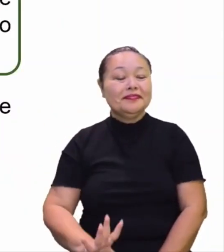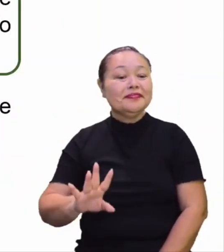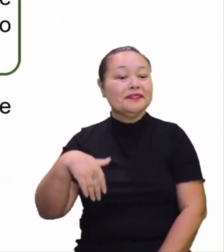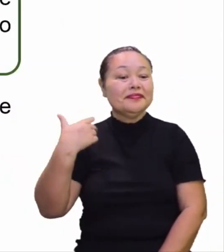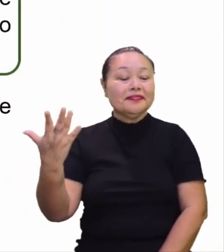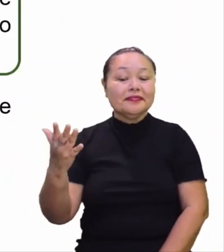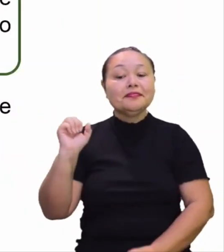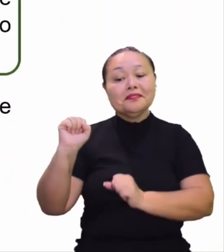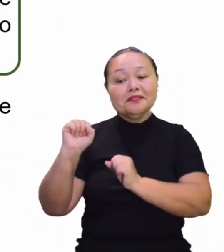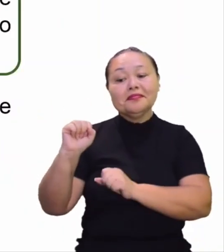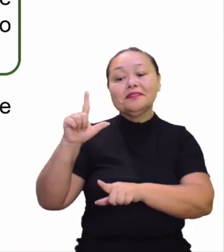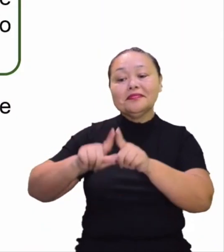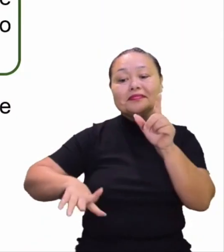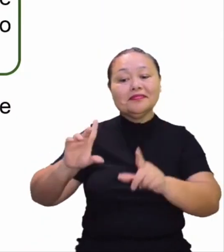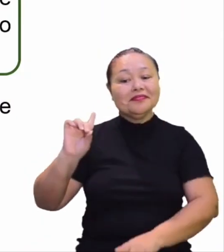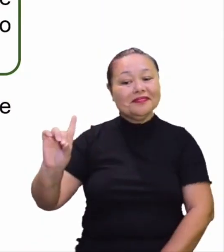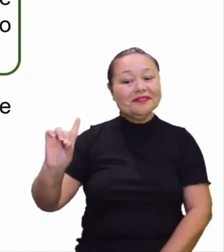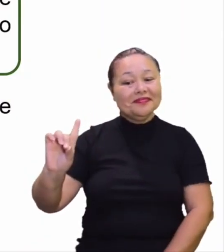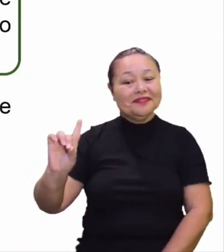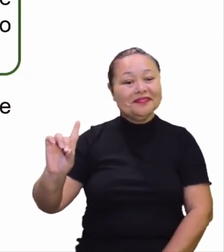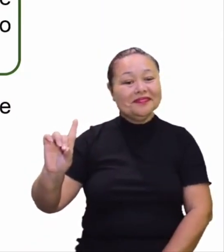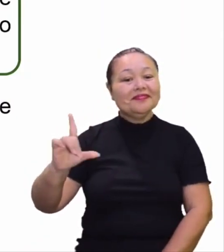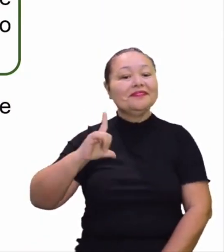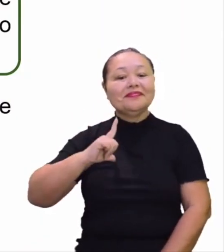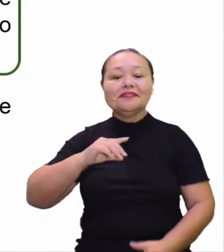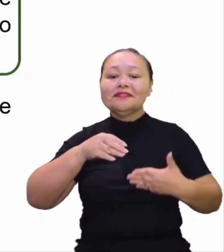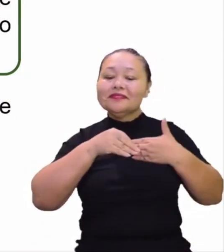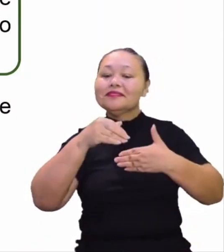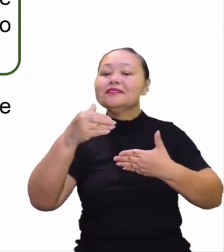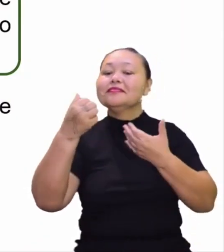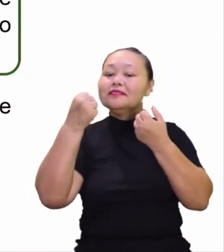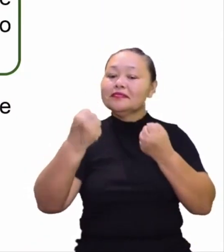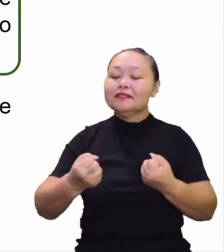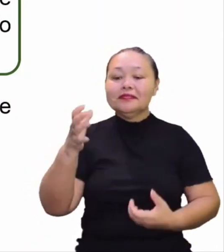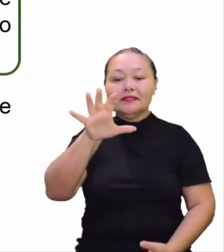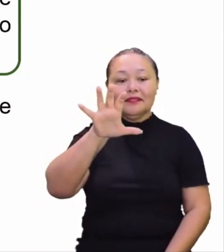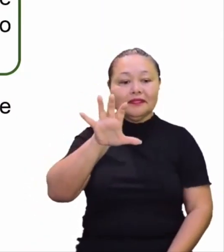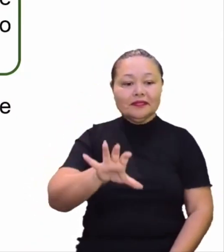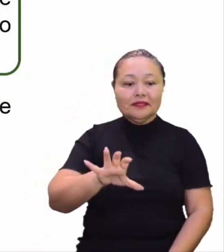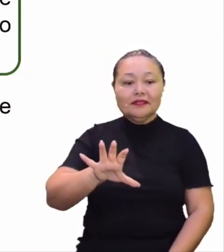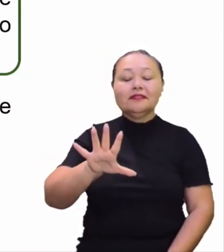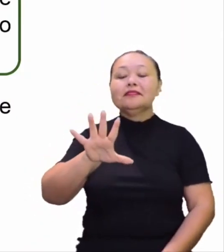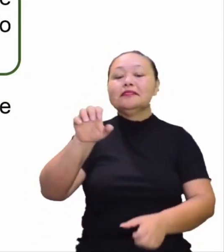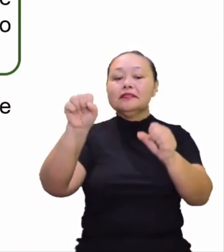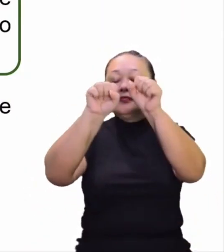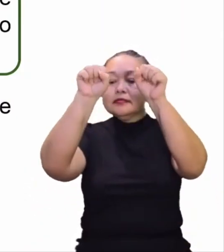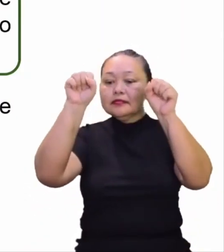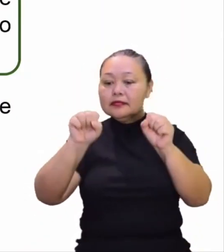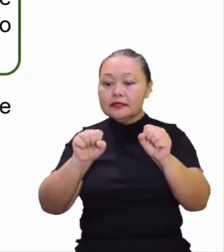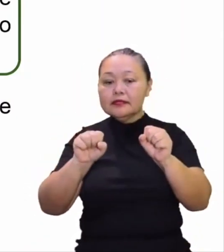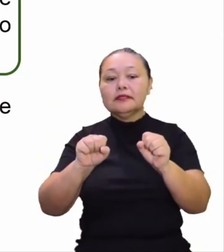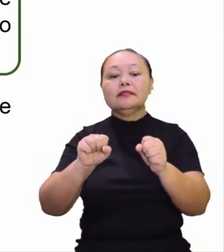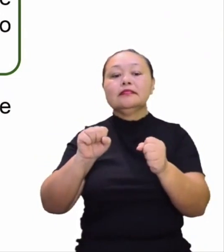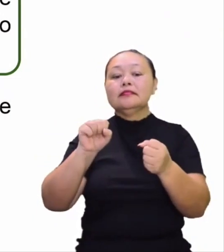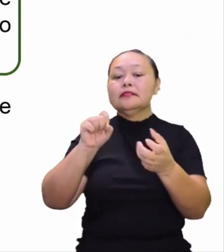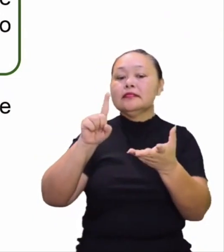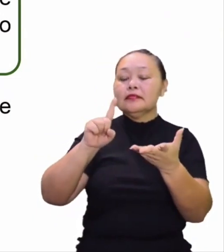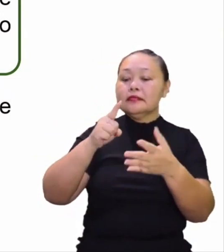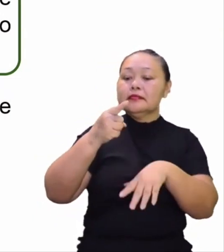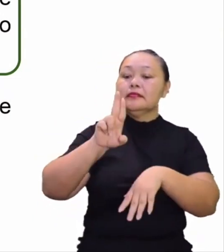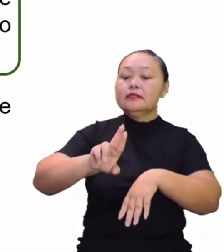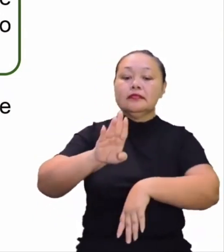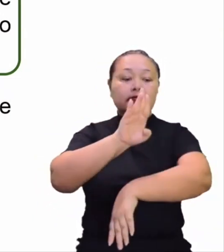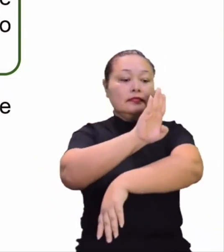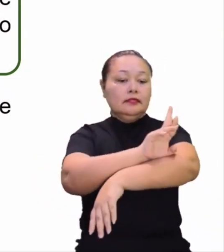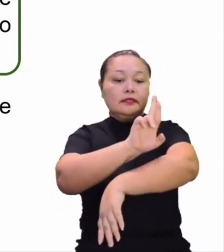Verdade. Então, só pode ser a letra D. Muito bem. A via de escoamento de cargas do Centro-Oeste pelo sistema modal,